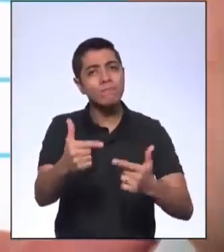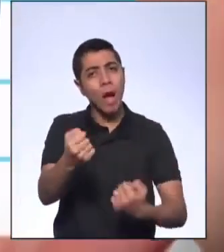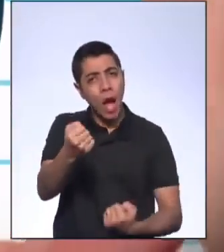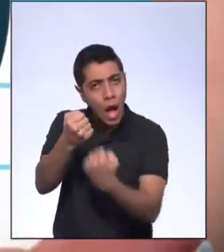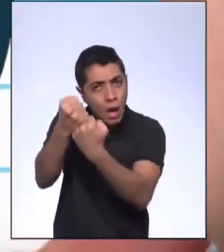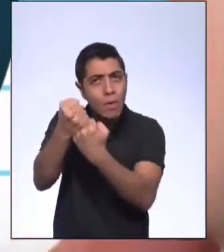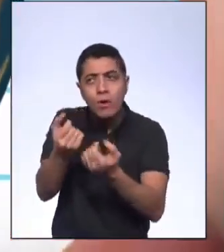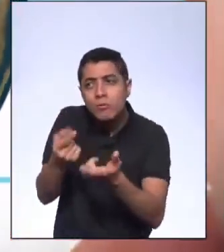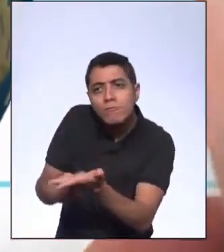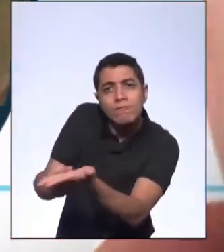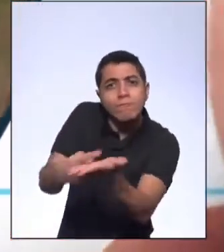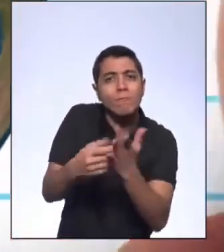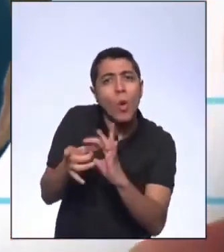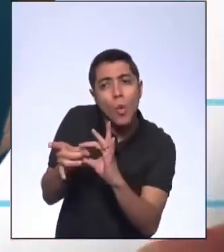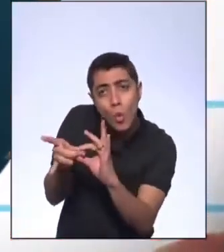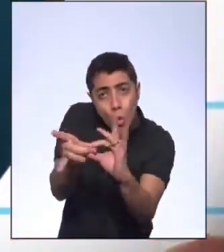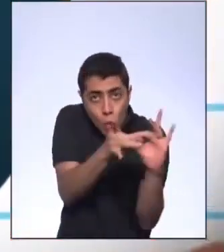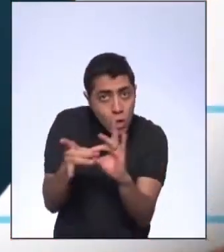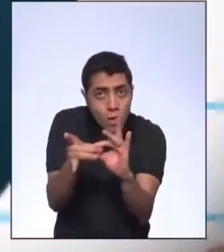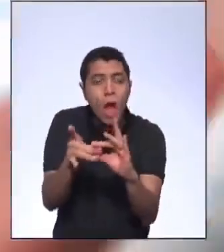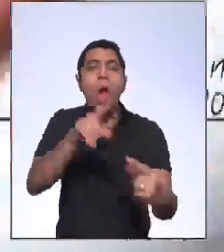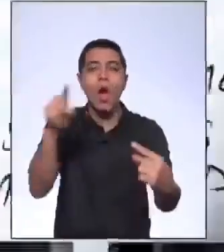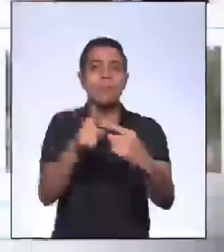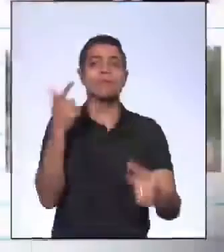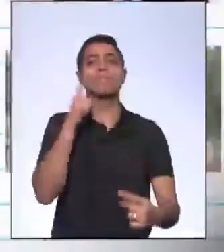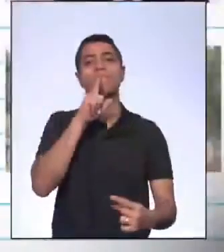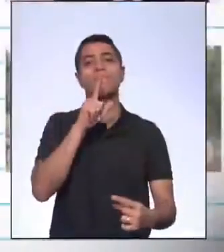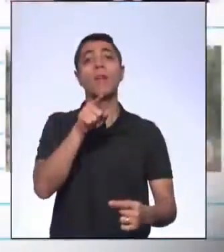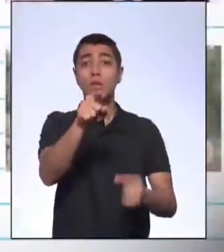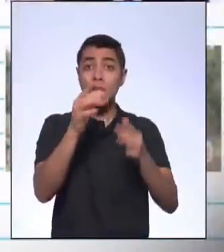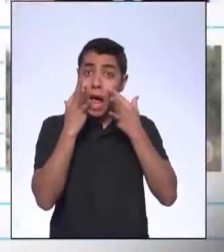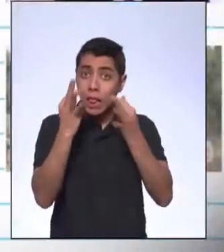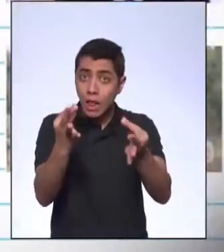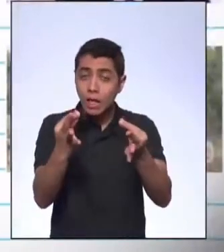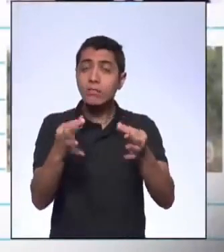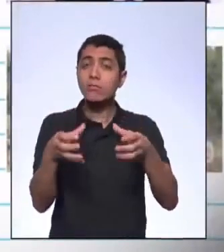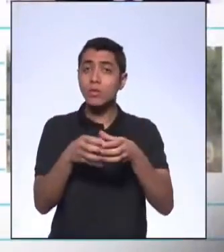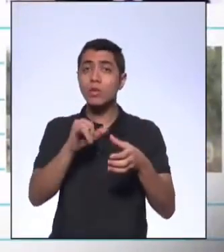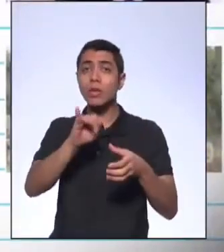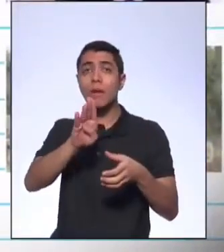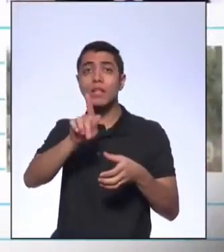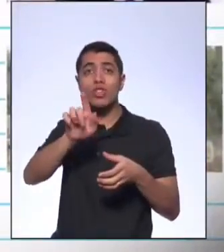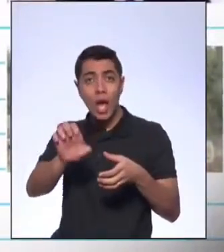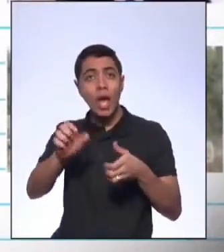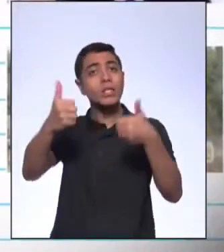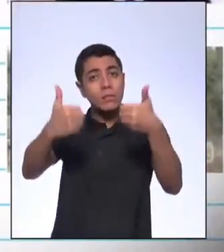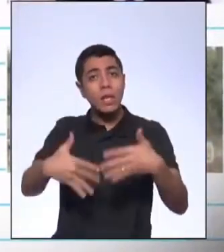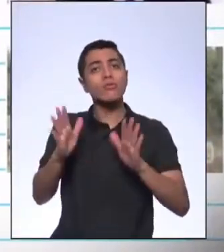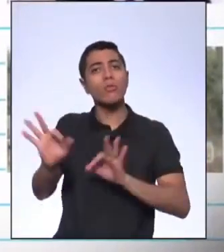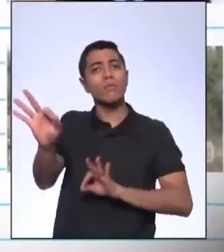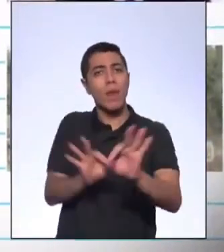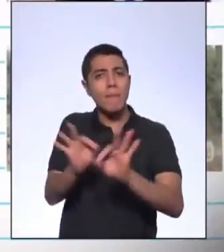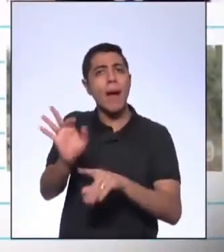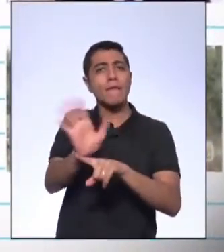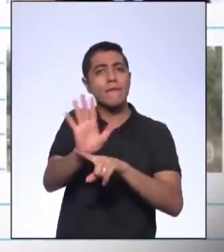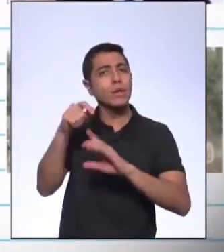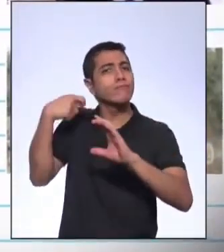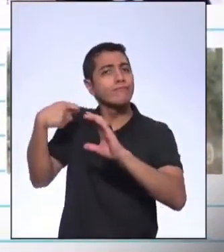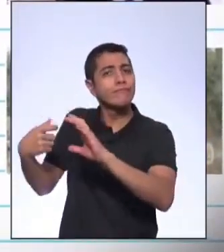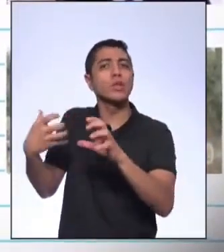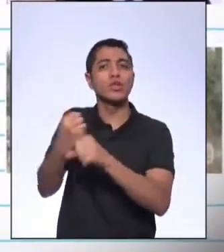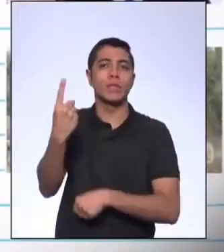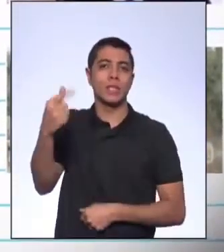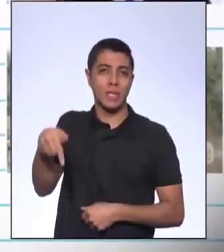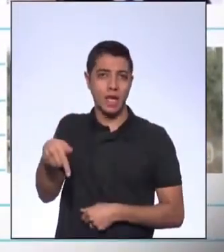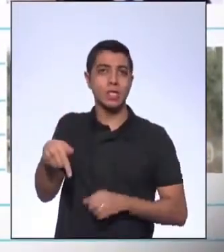atingir esses ambiciosos objetivos Fique atento nós vida já explica estamos preparando uma série de 17 vídeos um para cada